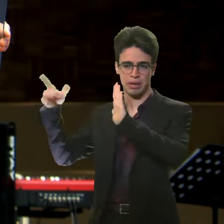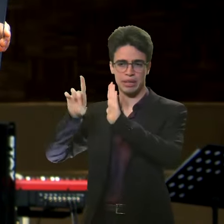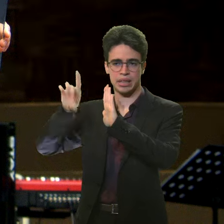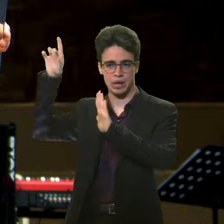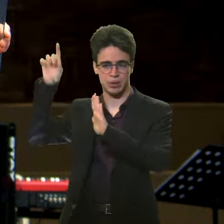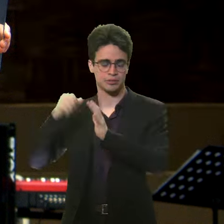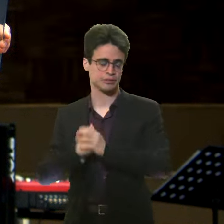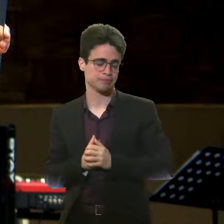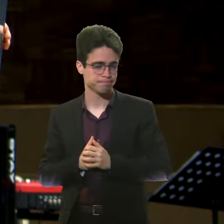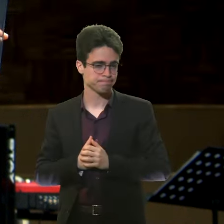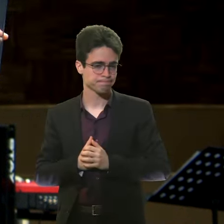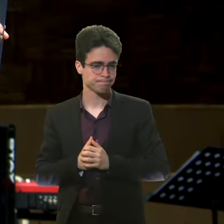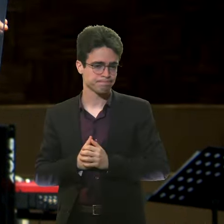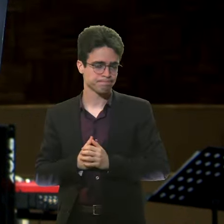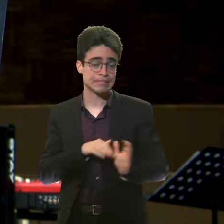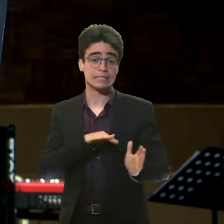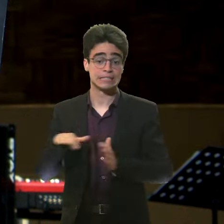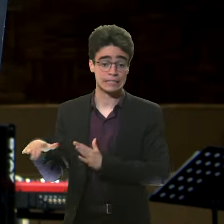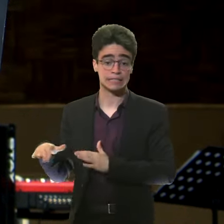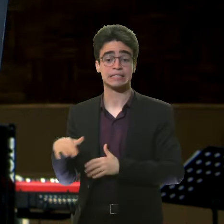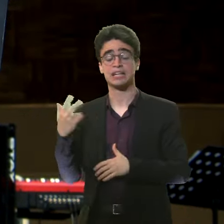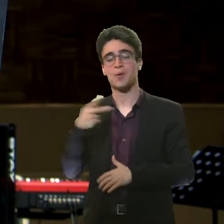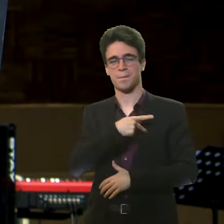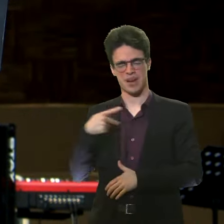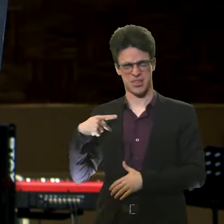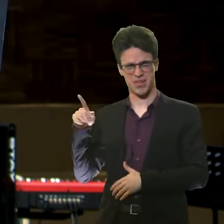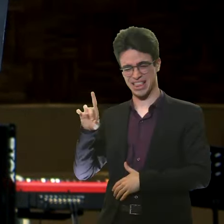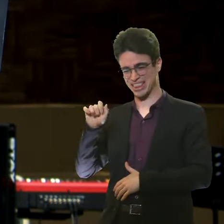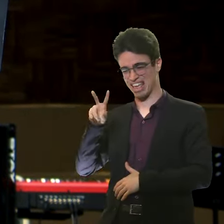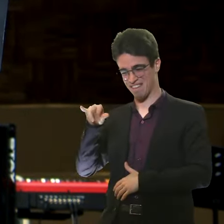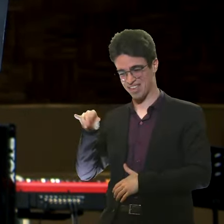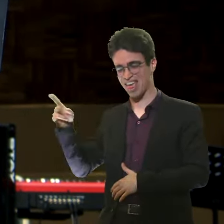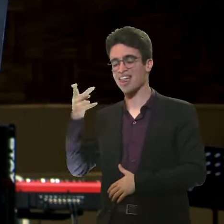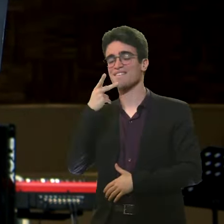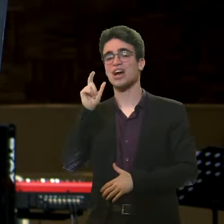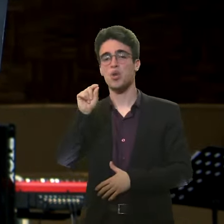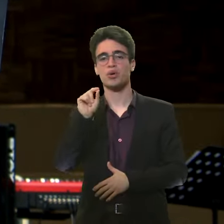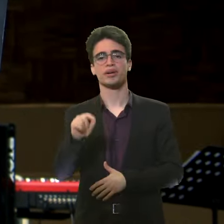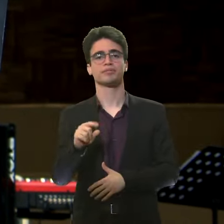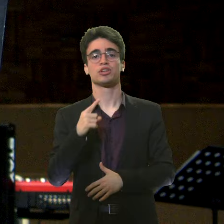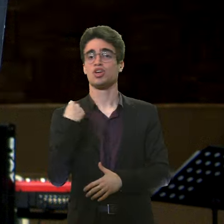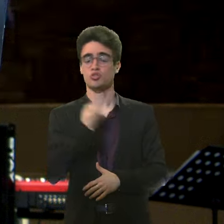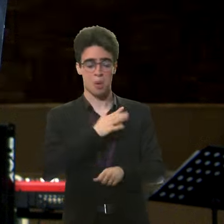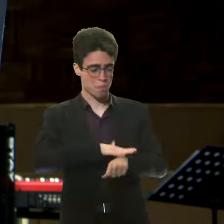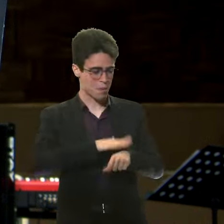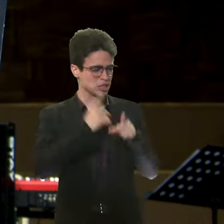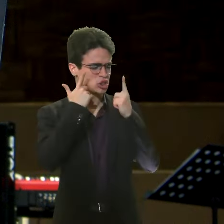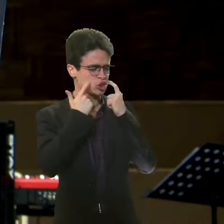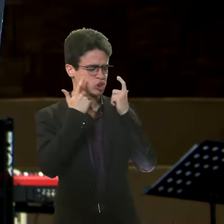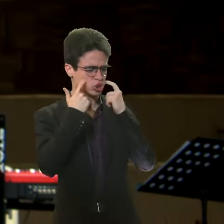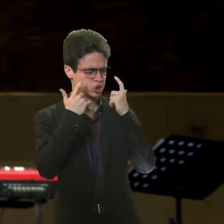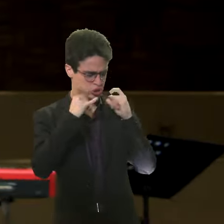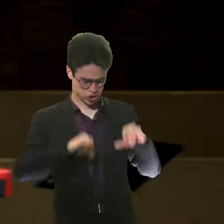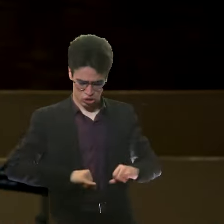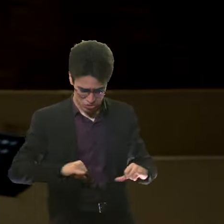Pastor Davi Lago diz que há coisas que só conseguimos ver com os olhos molhados. Existe um nível